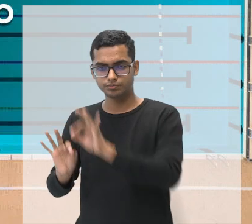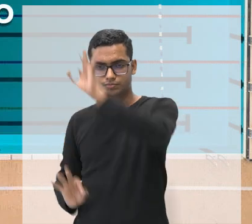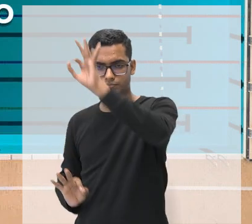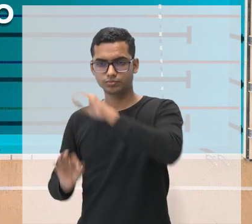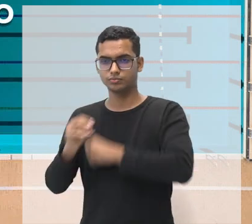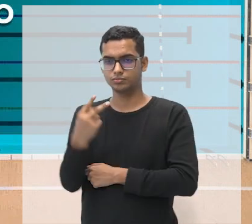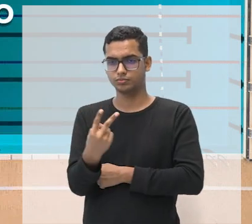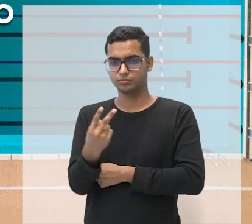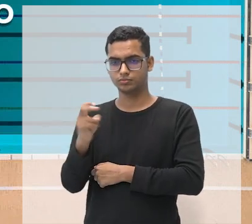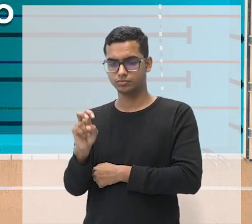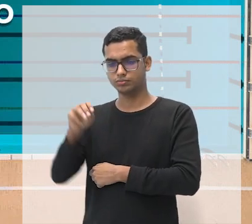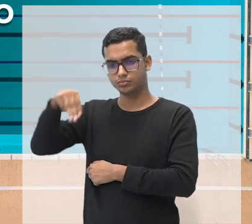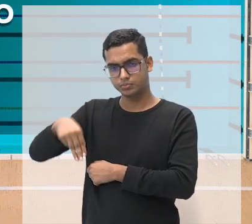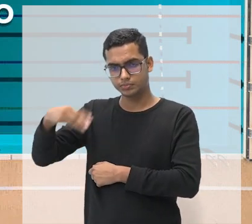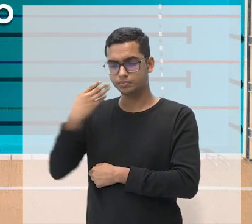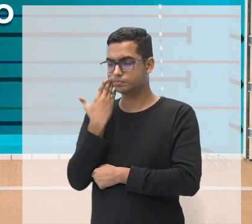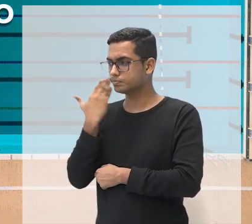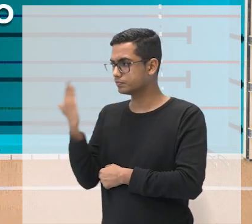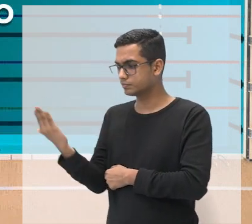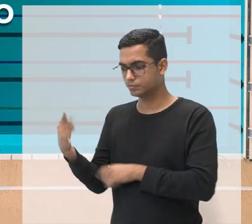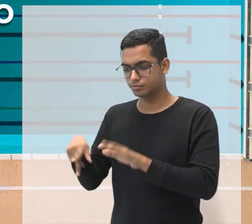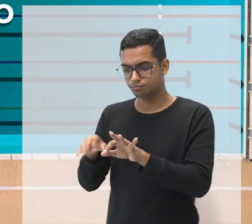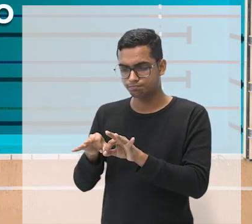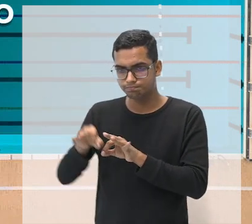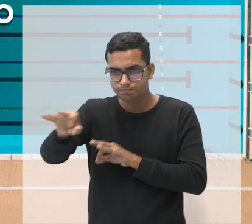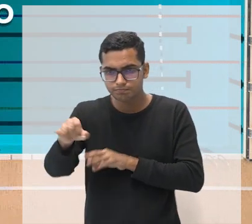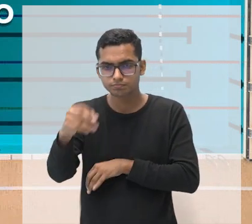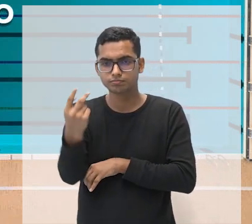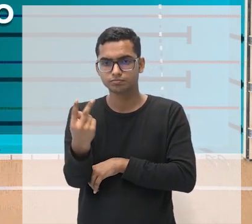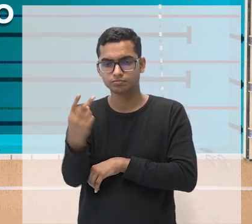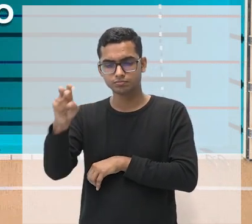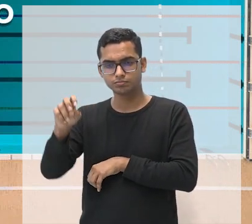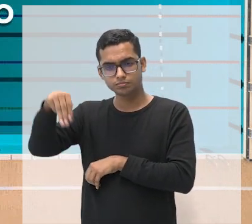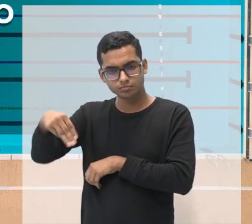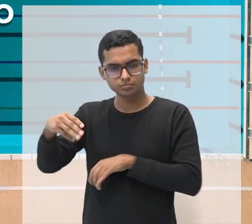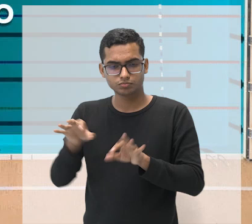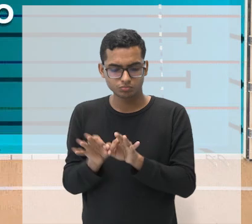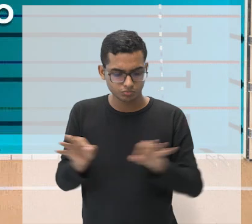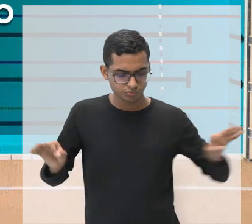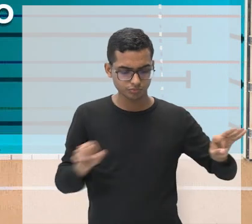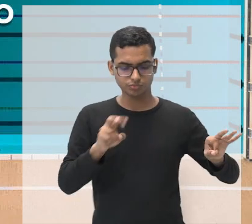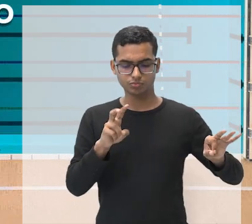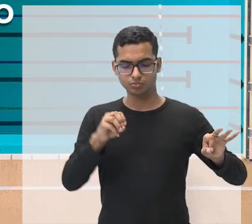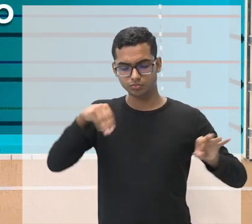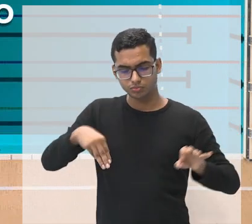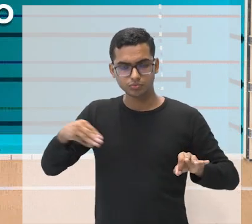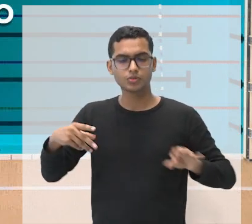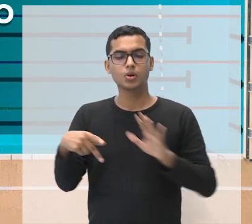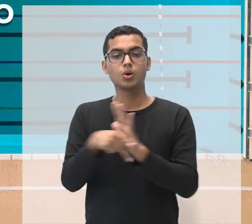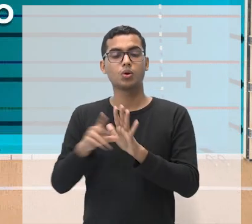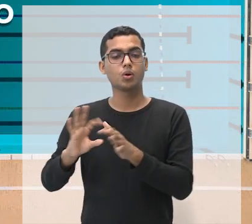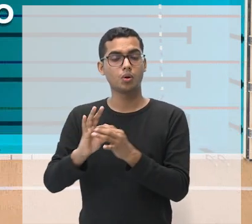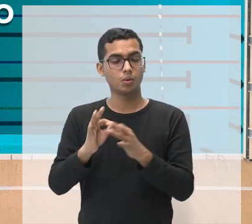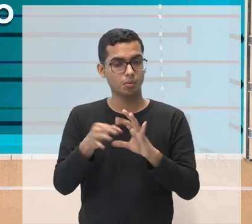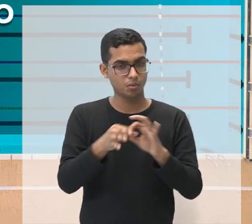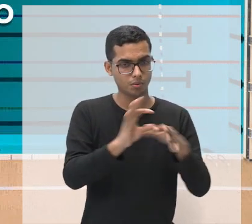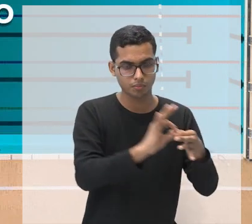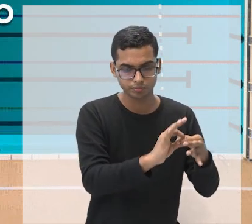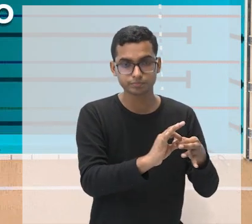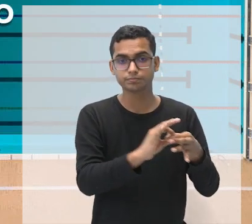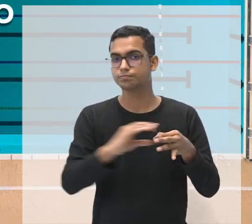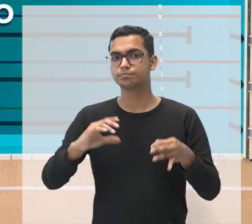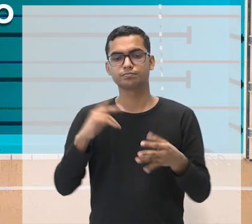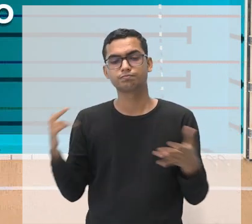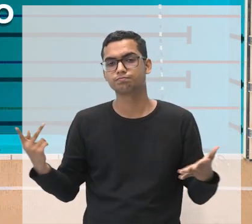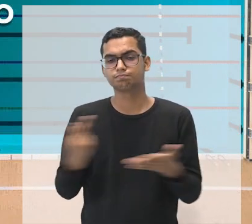de largura. Essa é uma piscina olímpica, ou seja, a piscina onde ocorre aí as